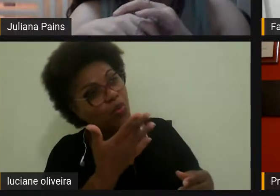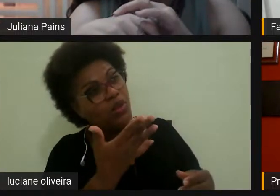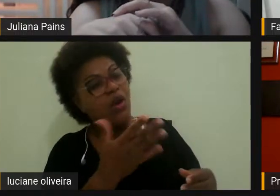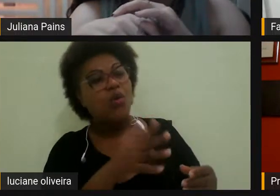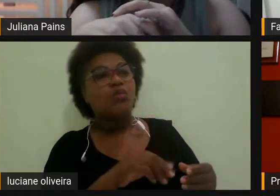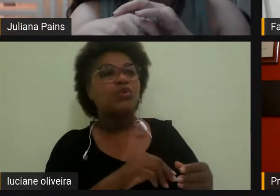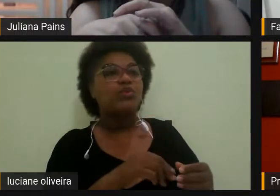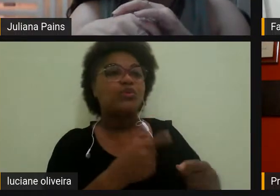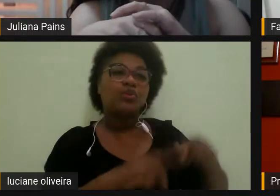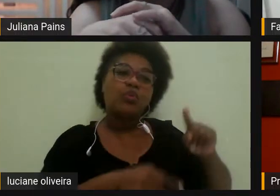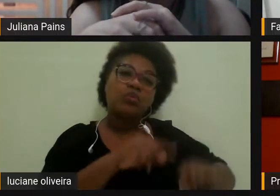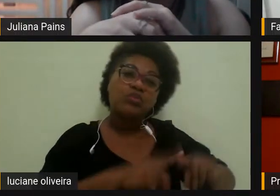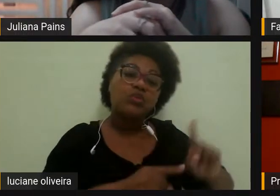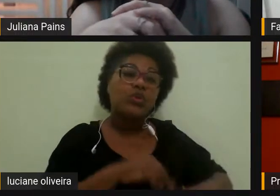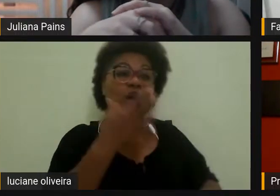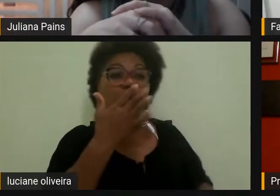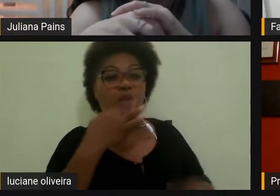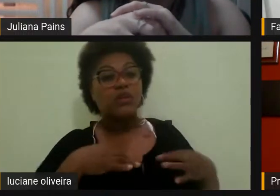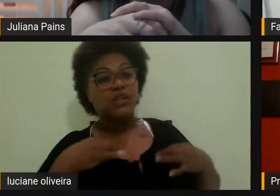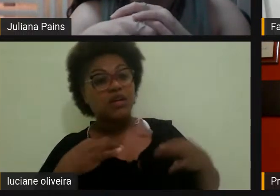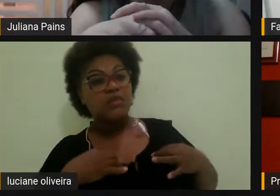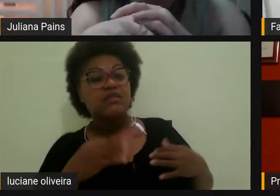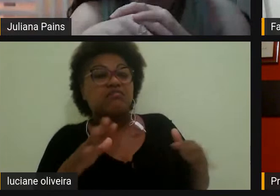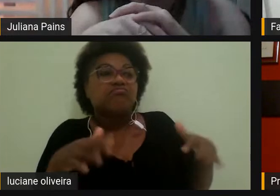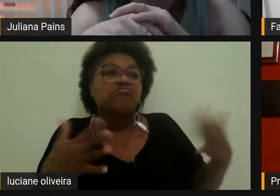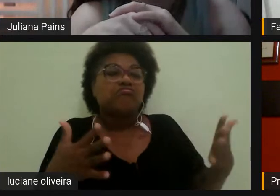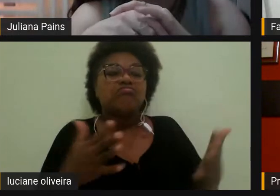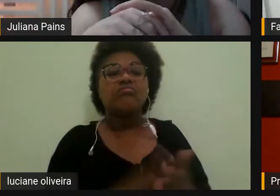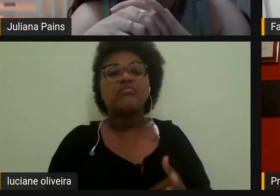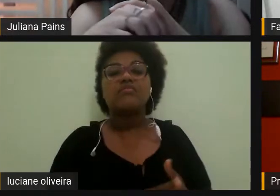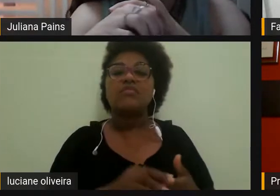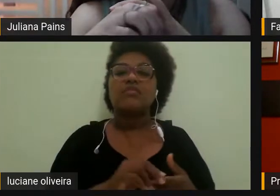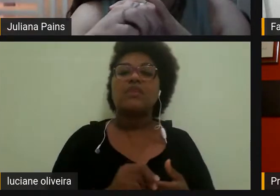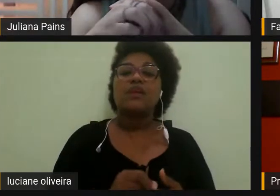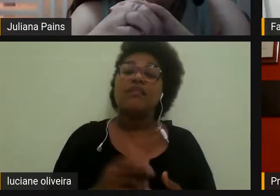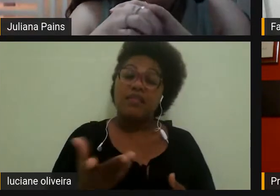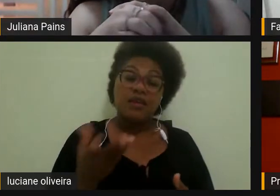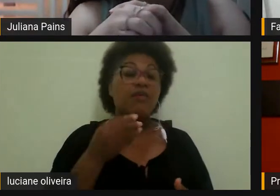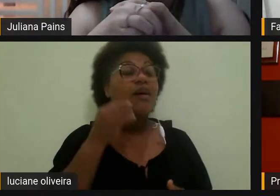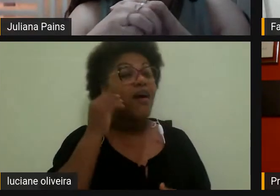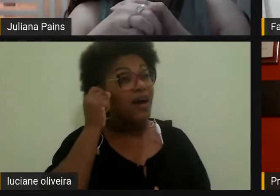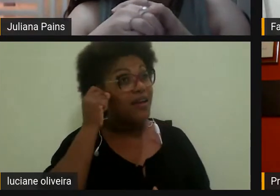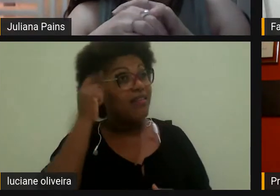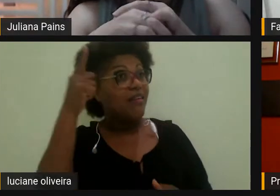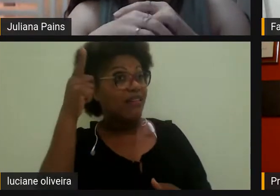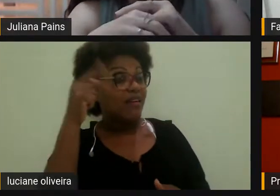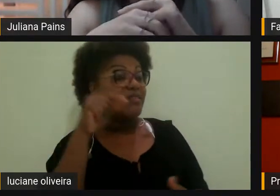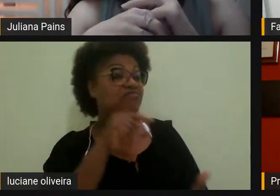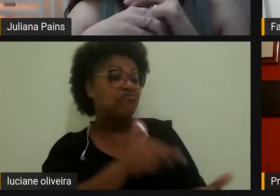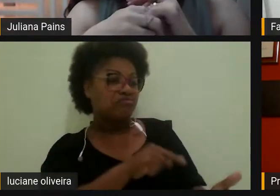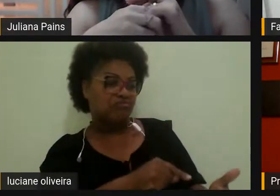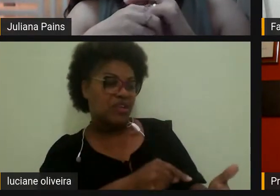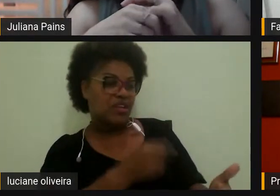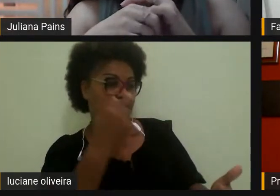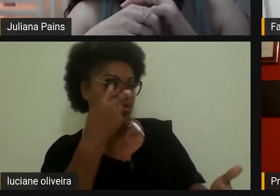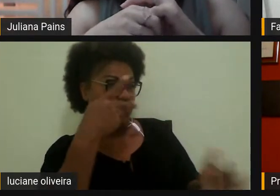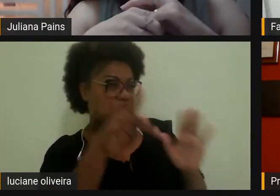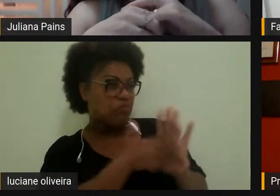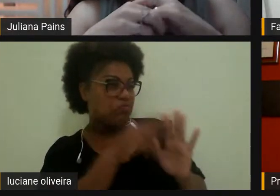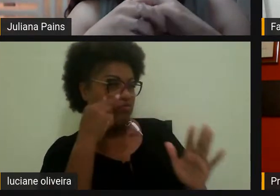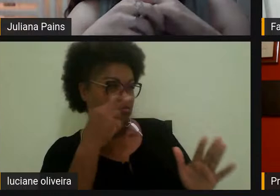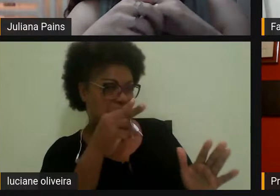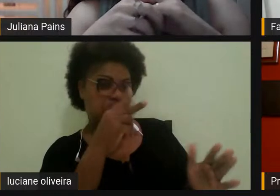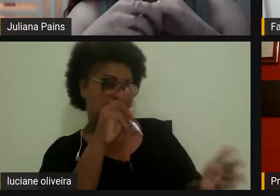camisa é tal que eu vou tentar é ideias mesmo do voluntário dos seus olhos a pessoa a partir da câmera tá vendo a câmera eu